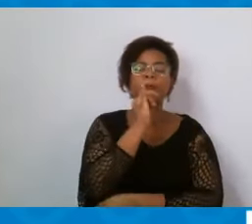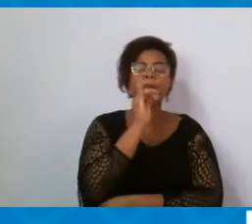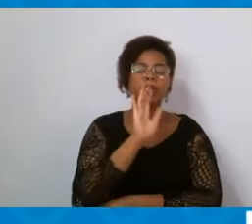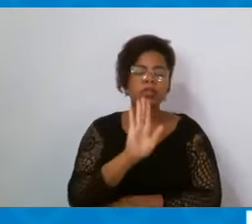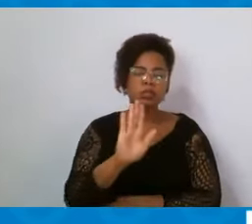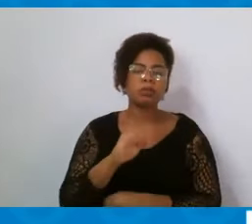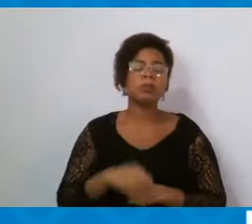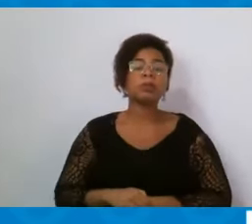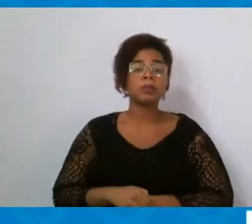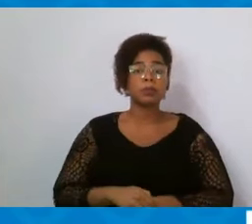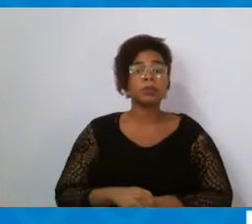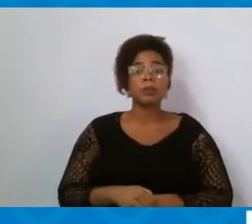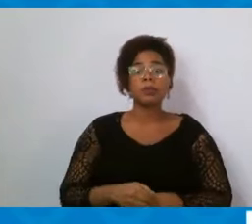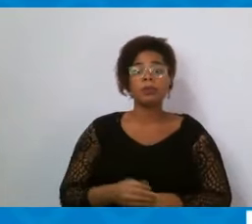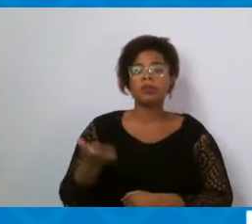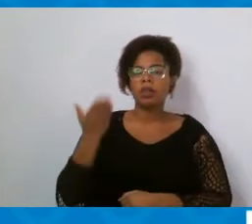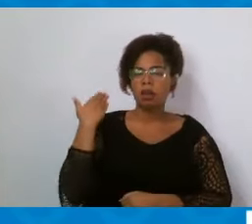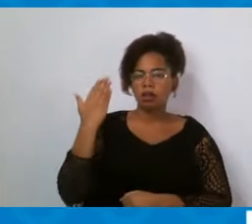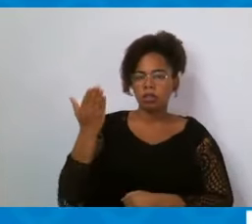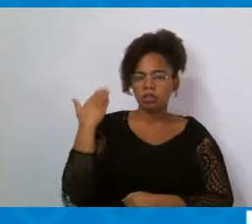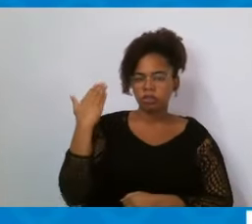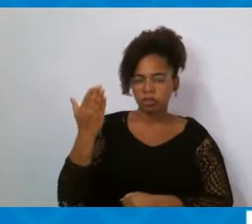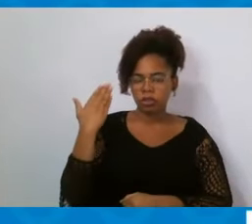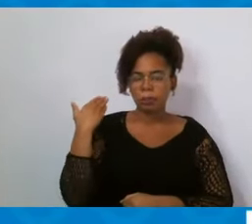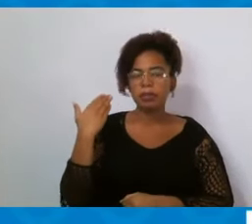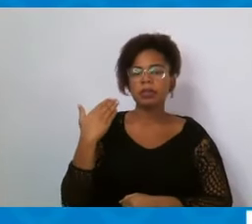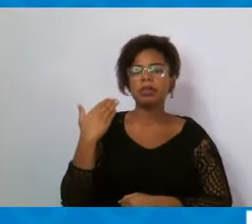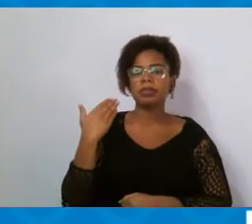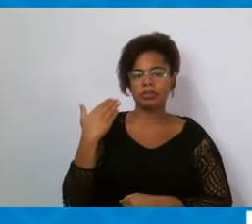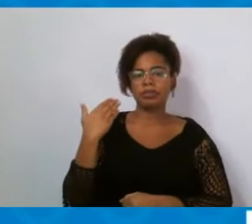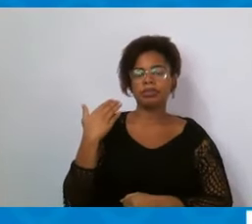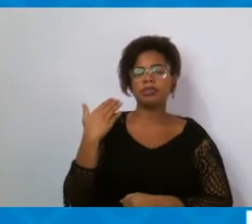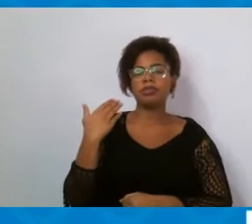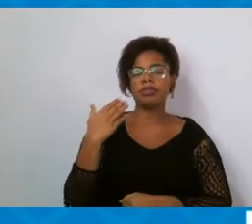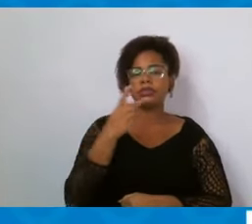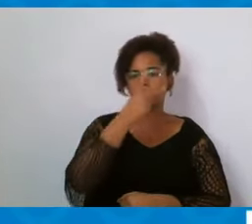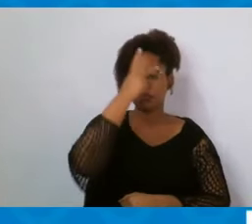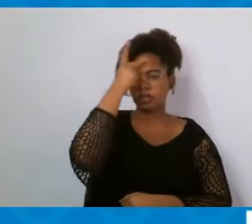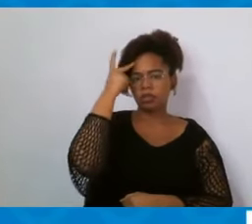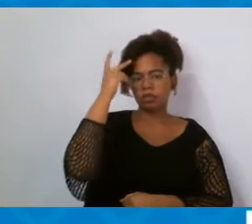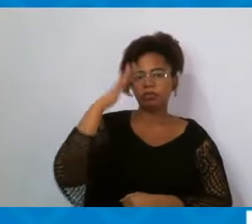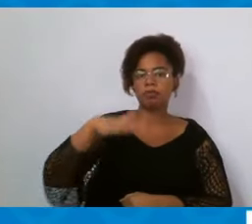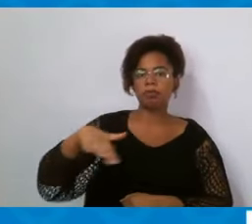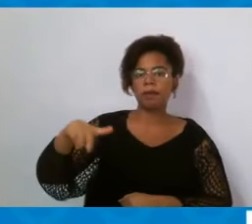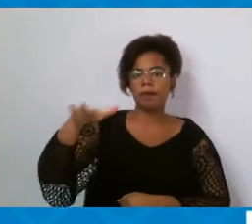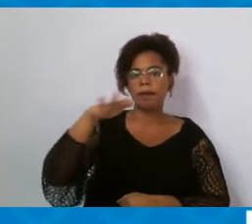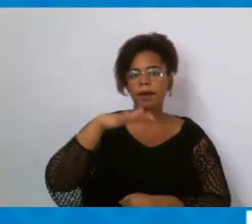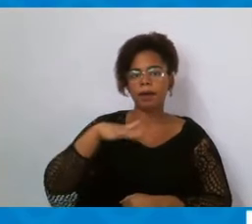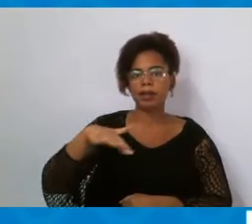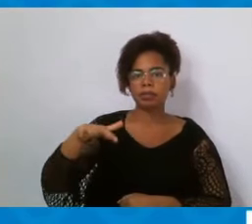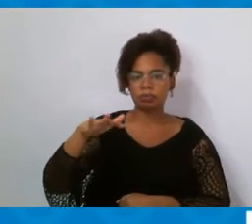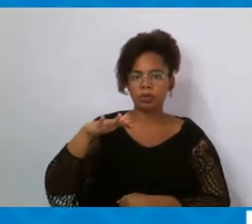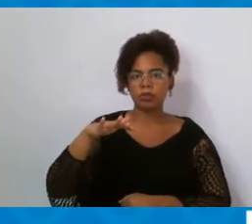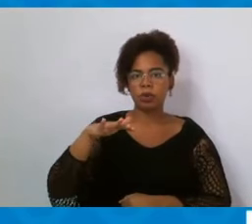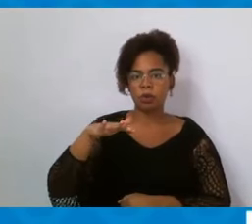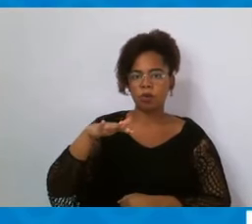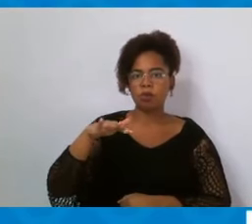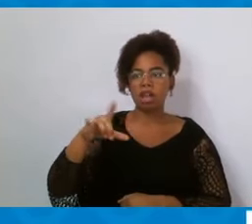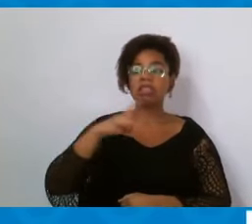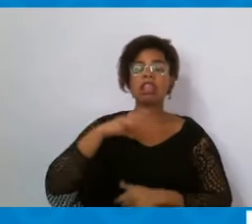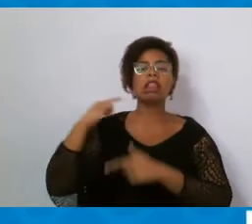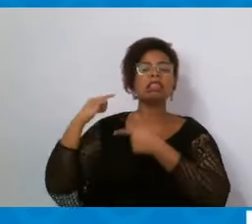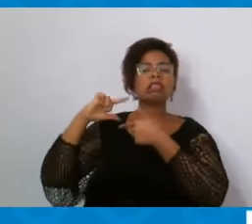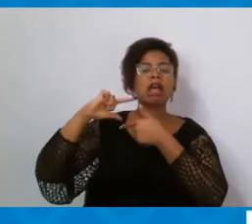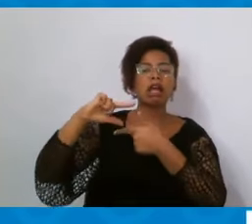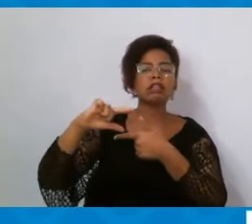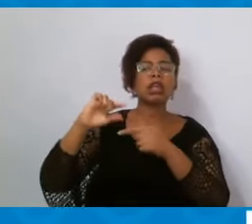antigamente não podiam imaginar que se hospedariam na casa de um completo desconhecido, tá certo? Porque